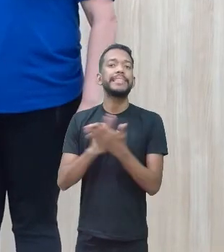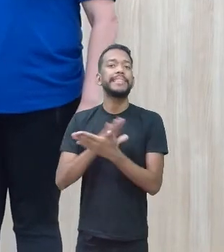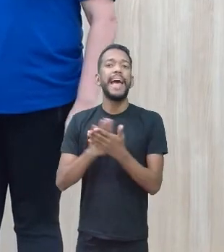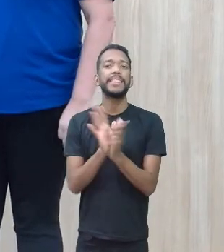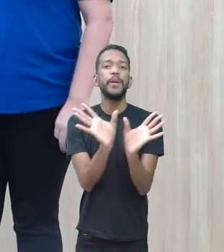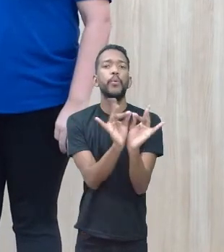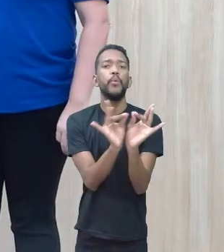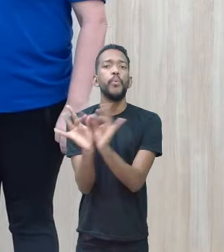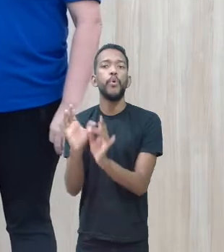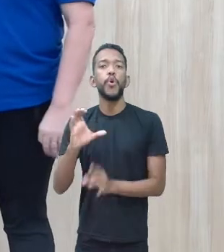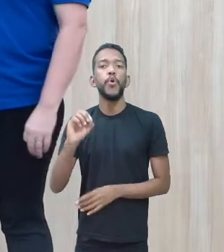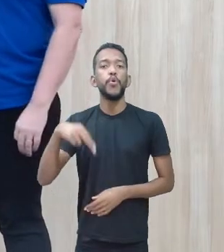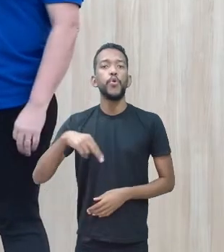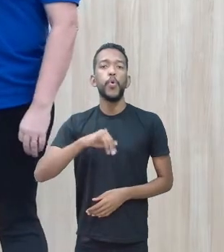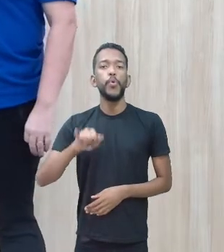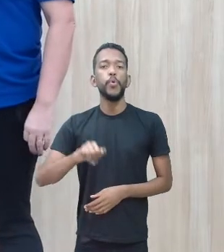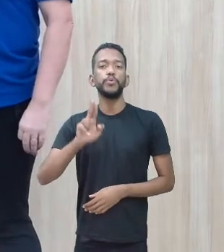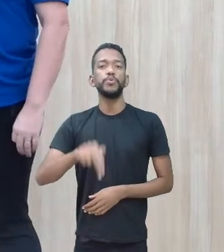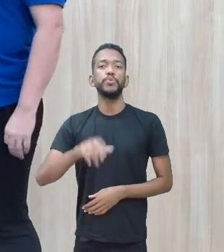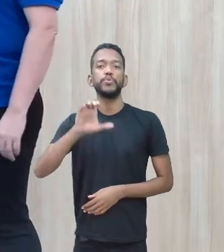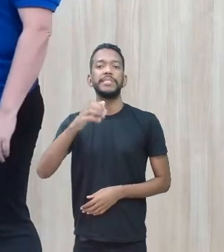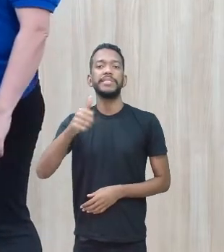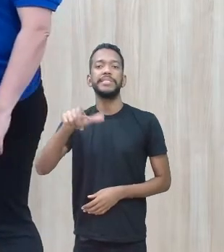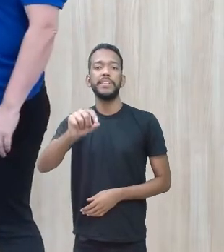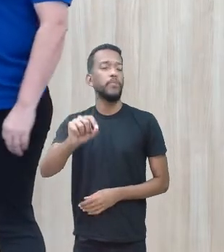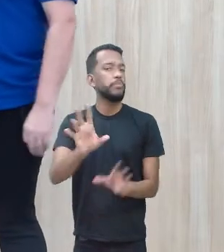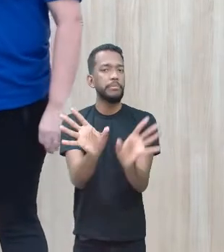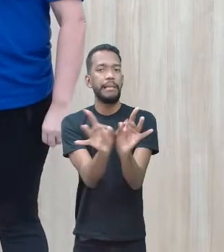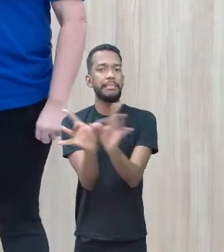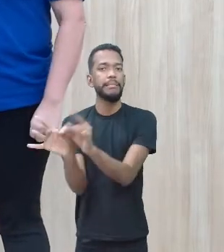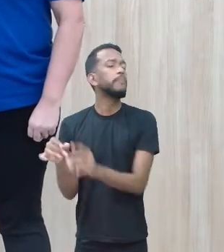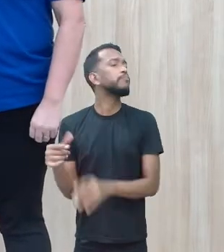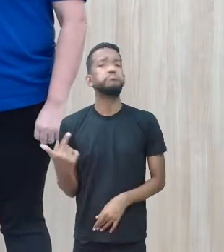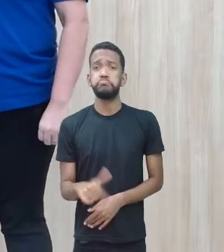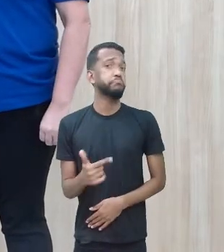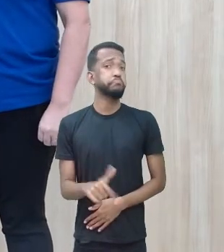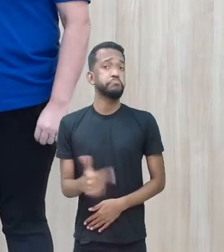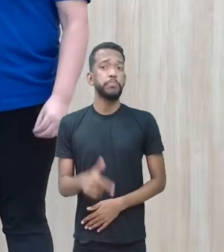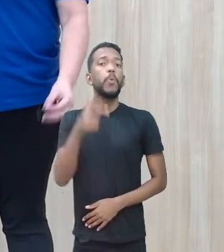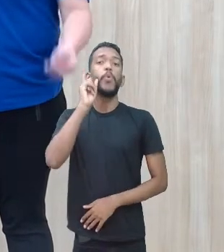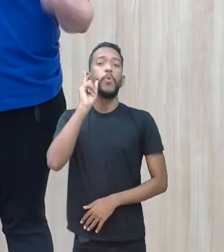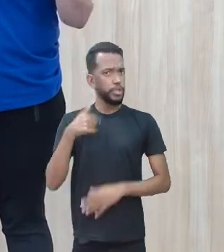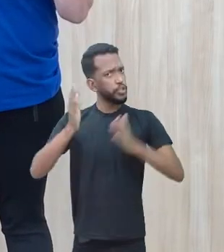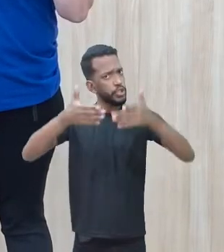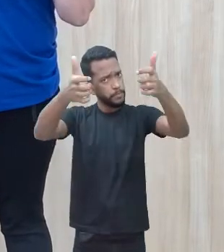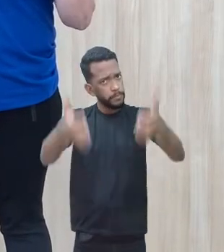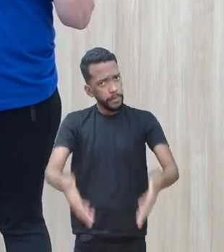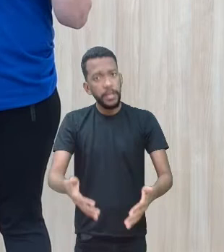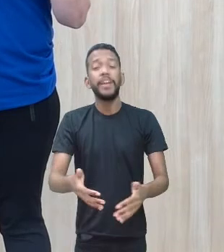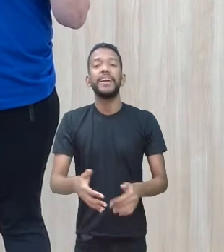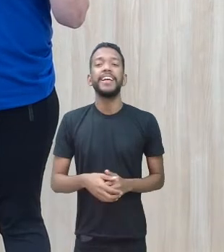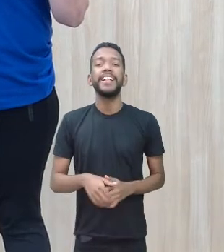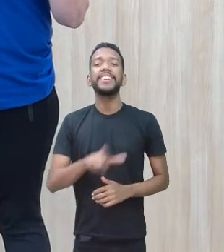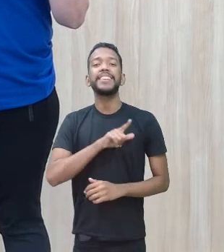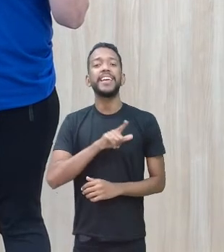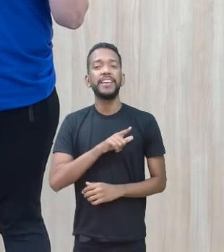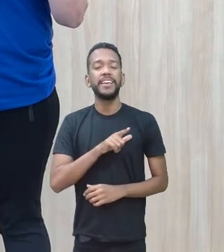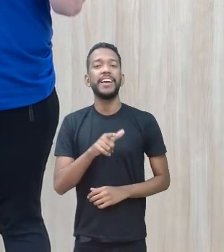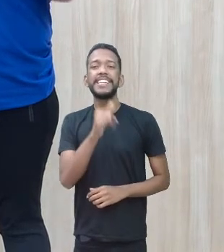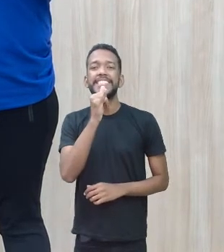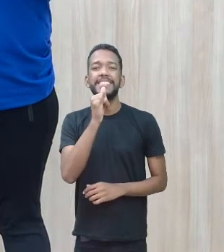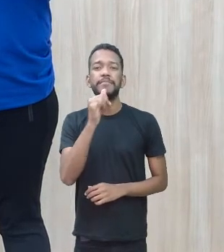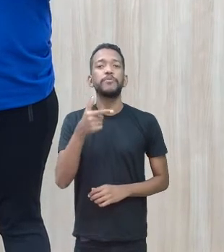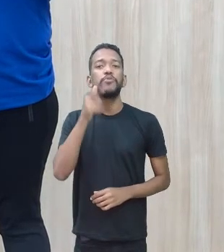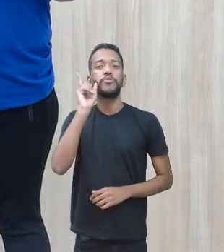Lembra aquelas palavrinhas que eu coloquei ontem para vocês e relembrei que quando a nossa mente